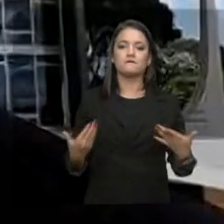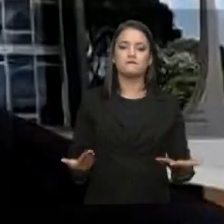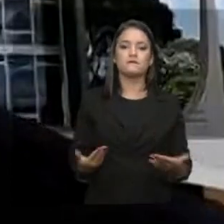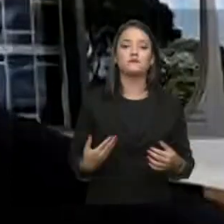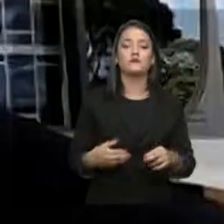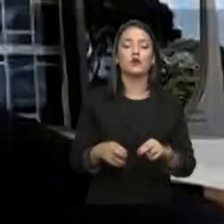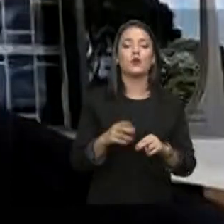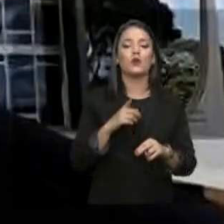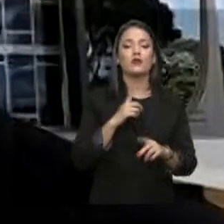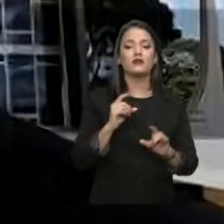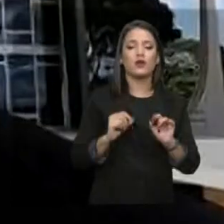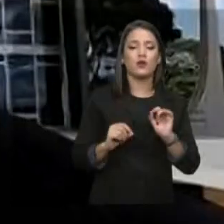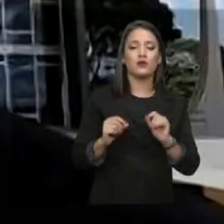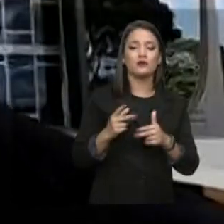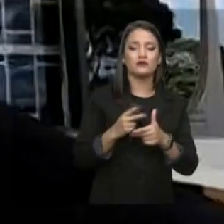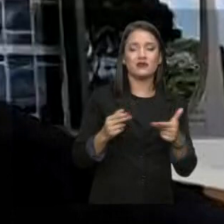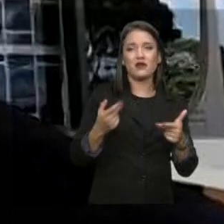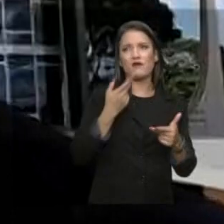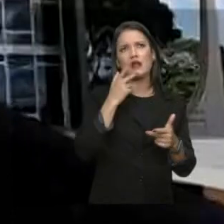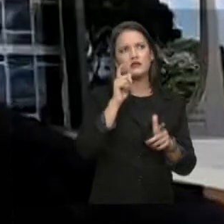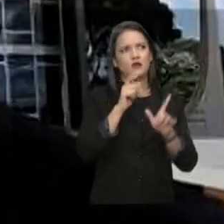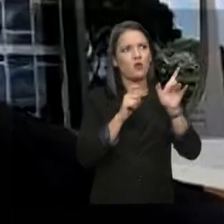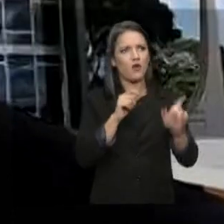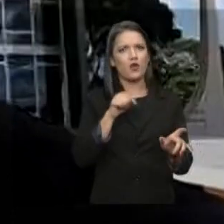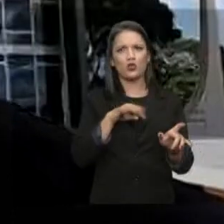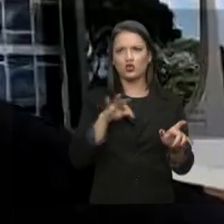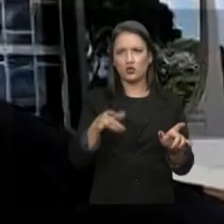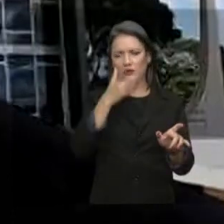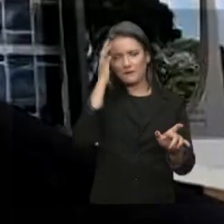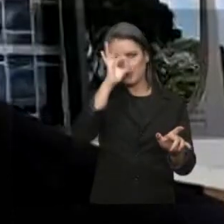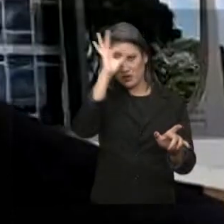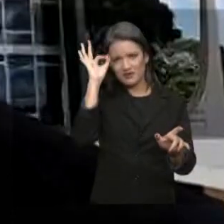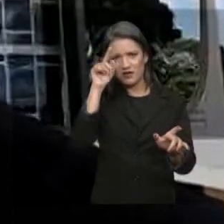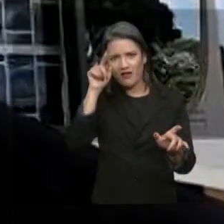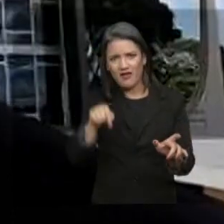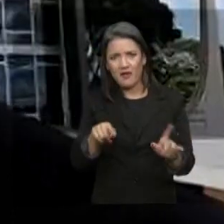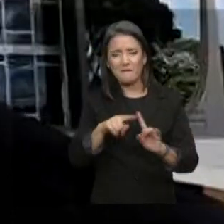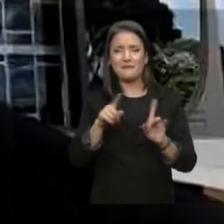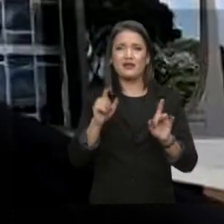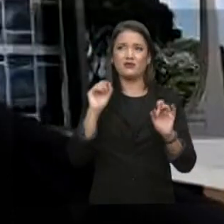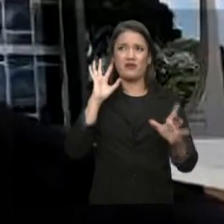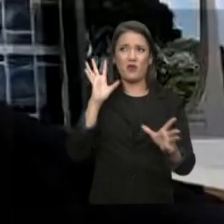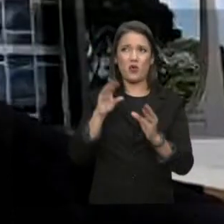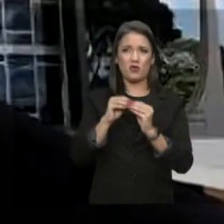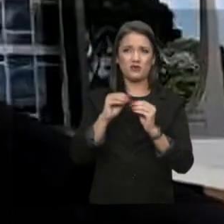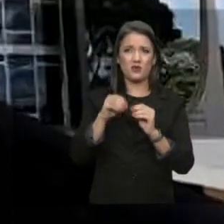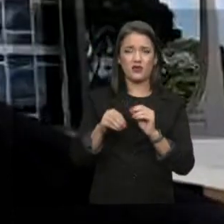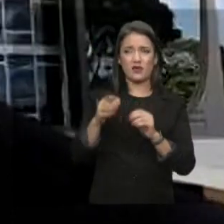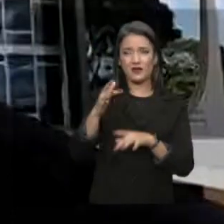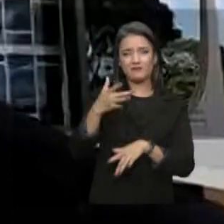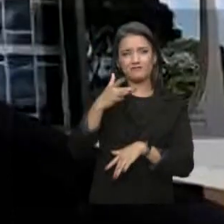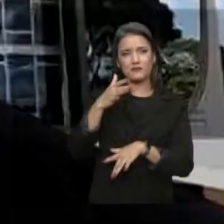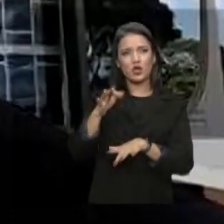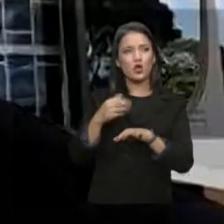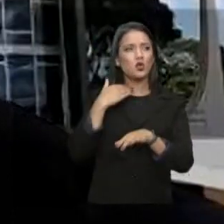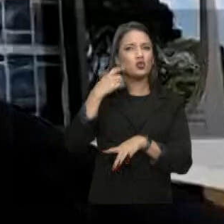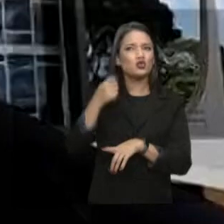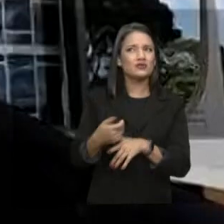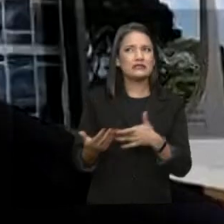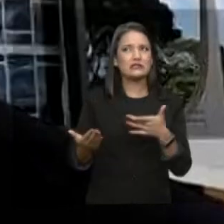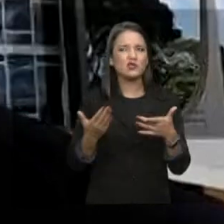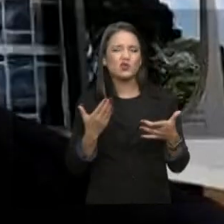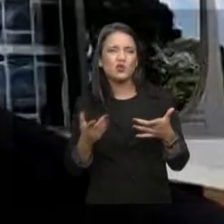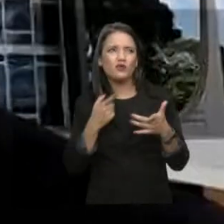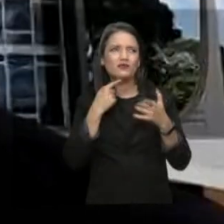réu, corolário da presunção da inocência, aponta para a conclusão de que caberá ao julgador, diante de uma situação de